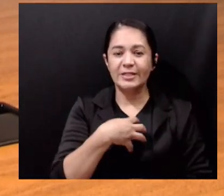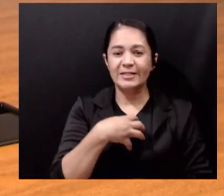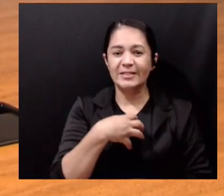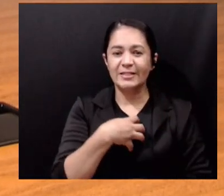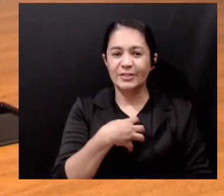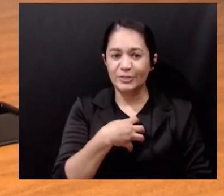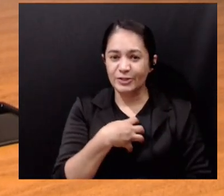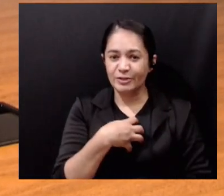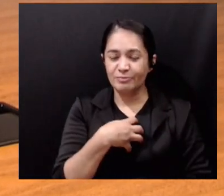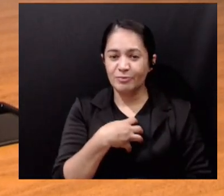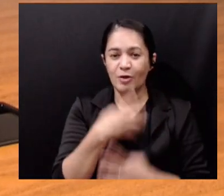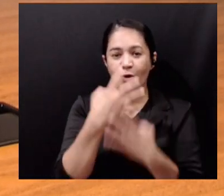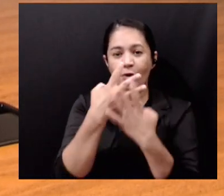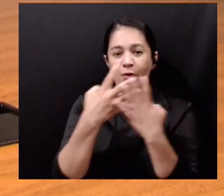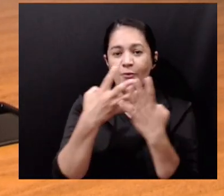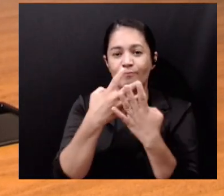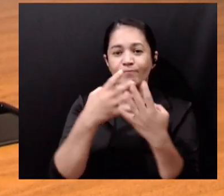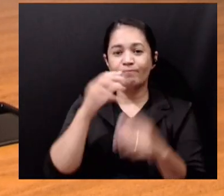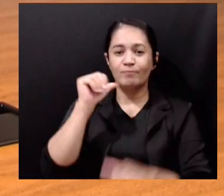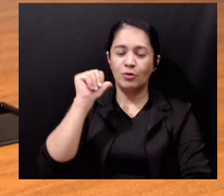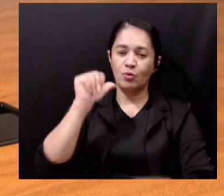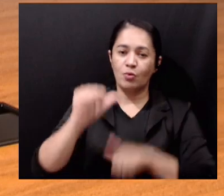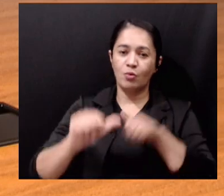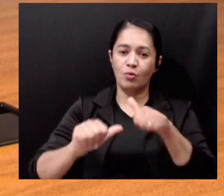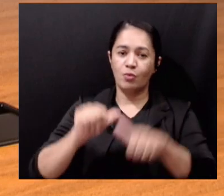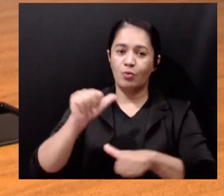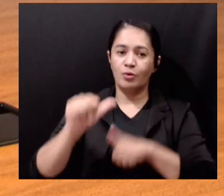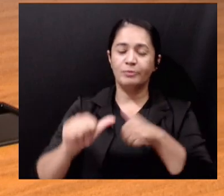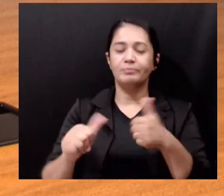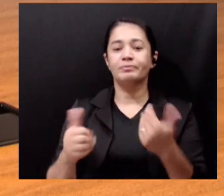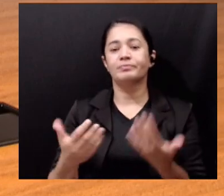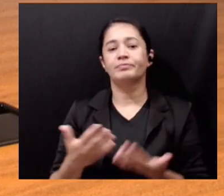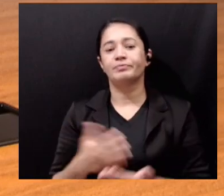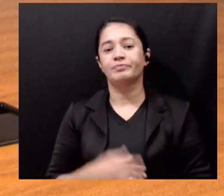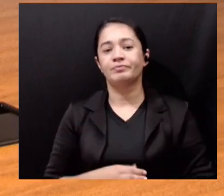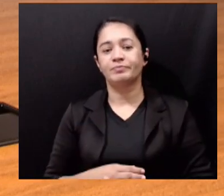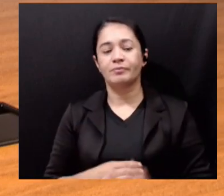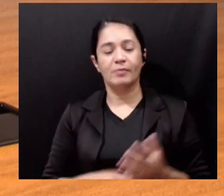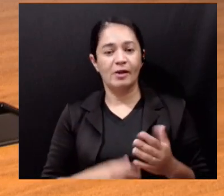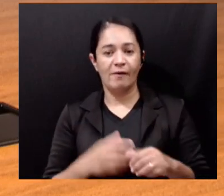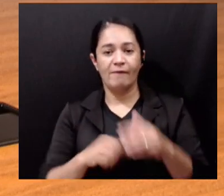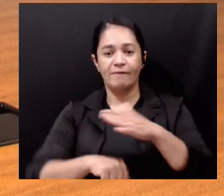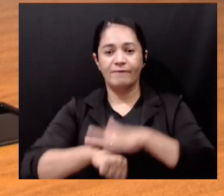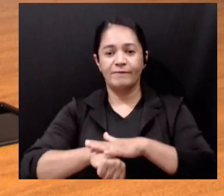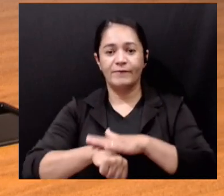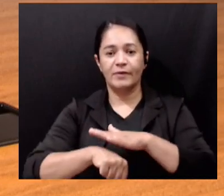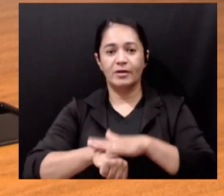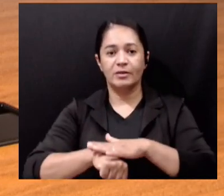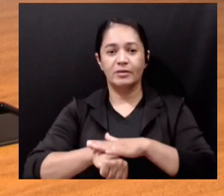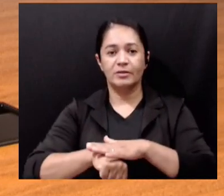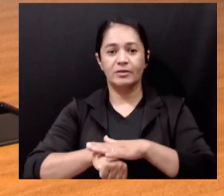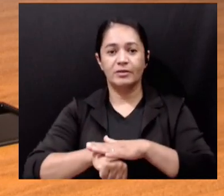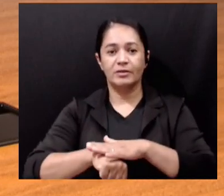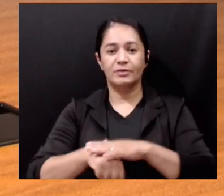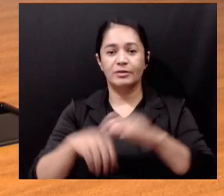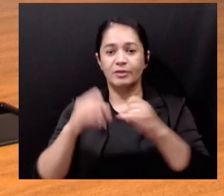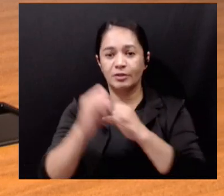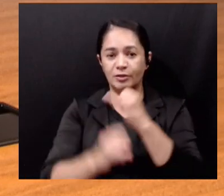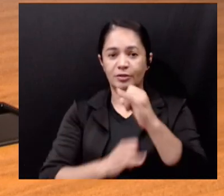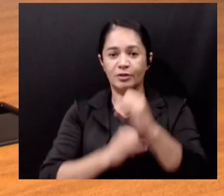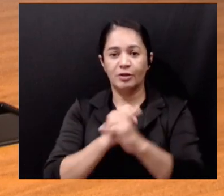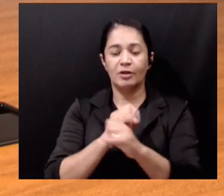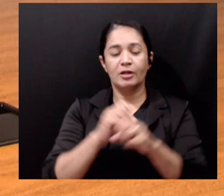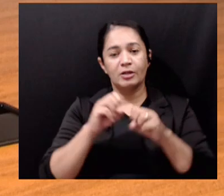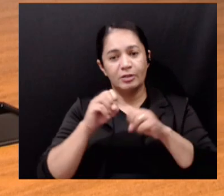climática. E ter um museu, ter feito, um museu virtual que ensine sobre isso, acho que